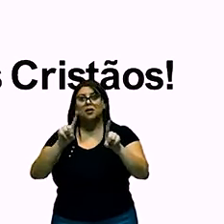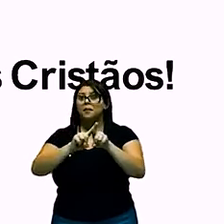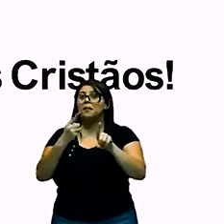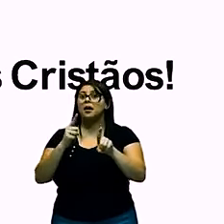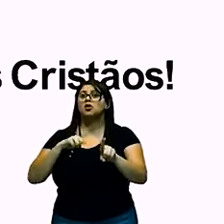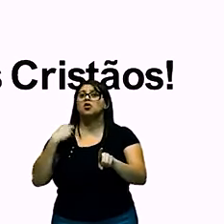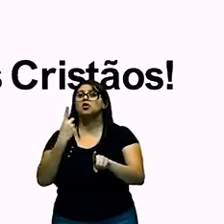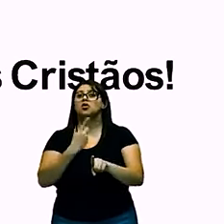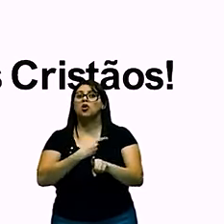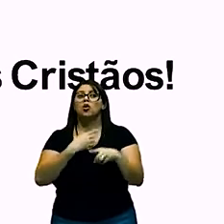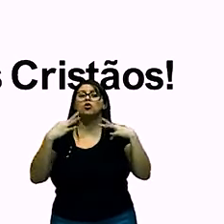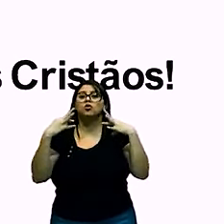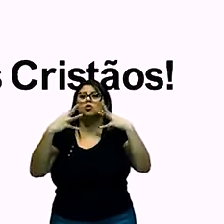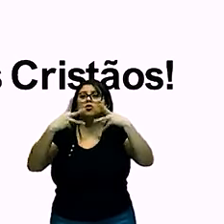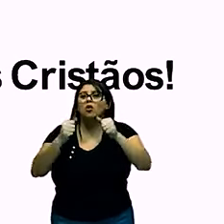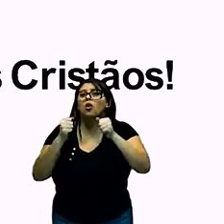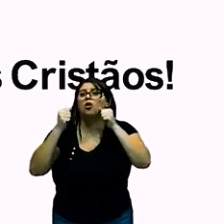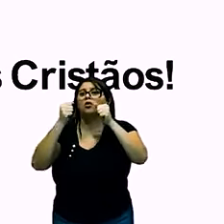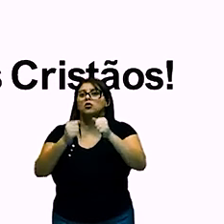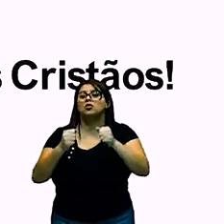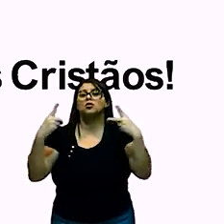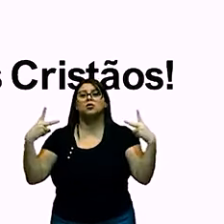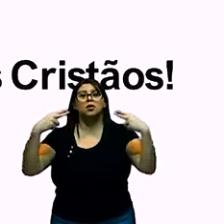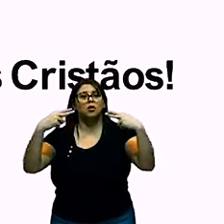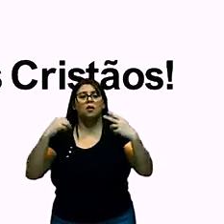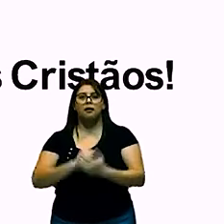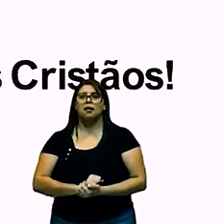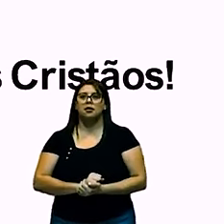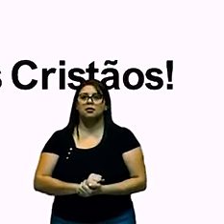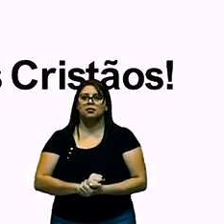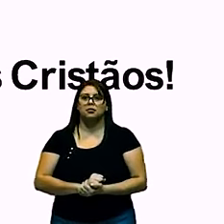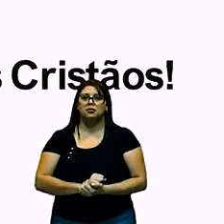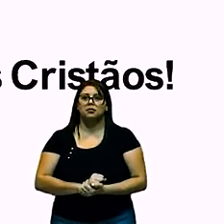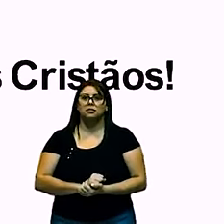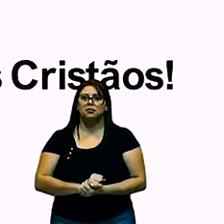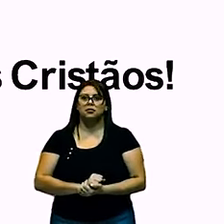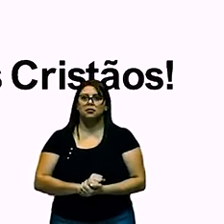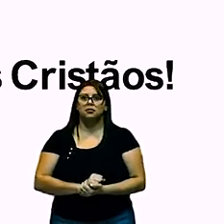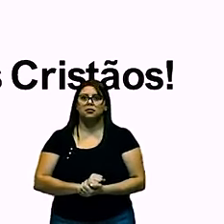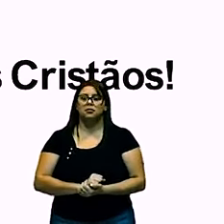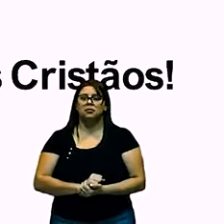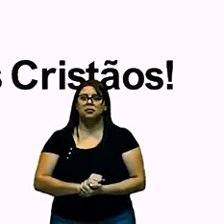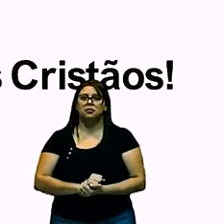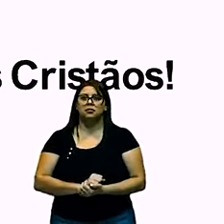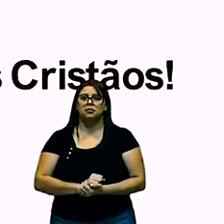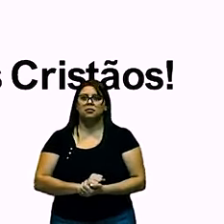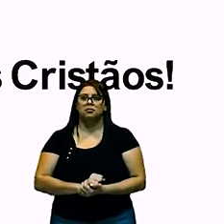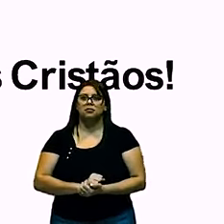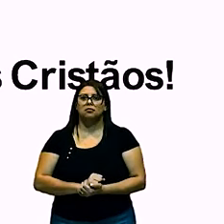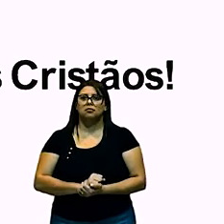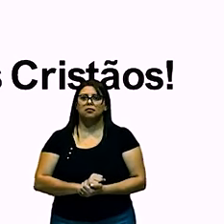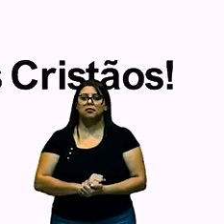Cristo. Ser arminiano e ser calvinista não são heresias, são posicionamentos teológicos da